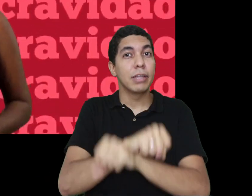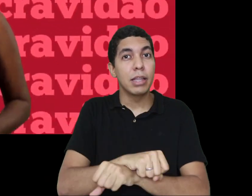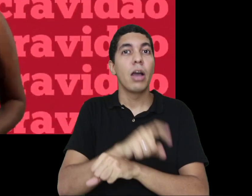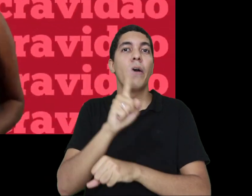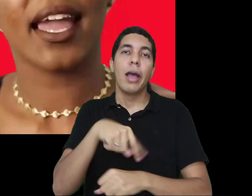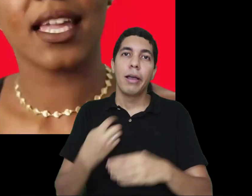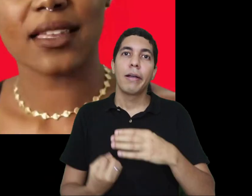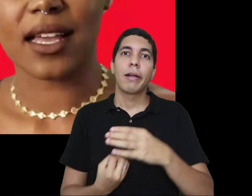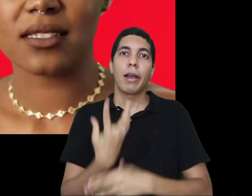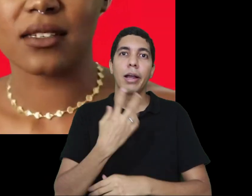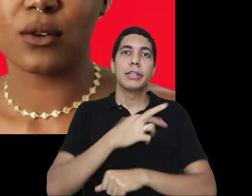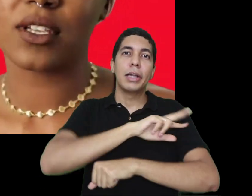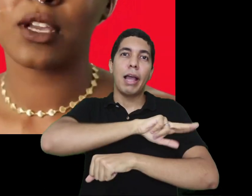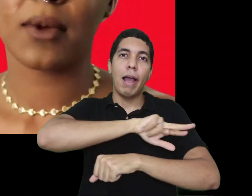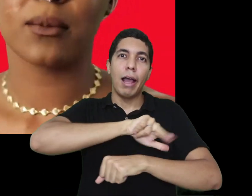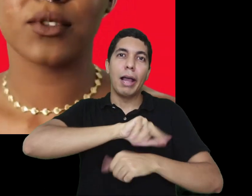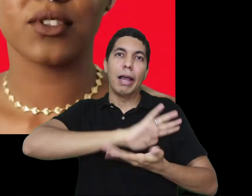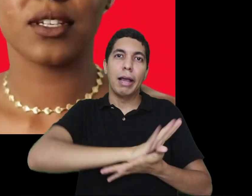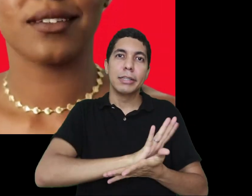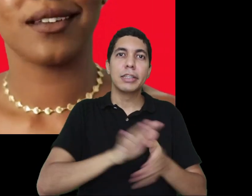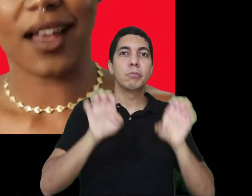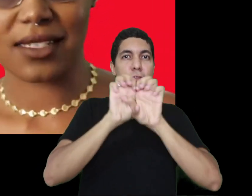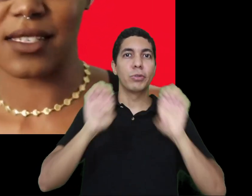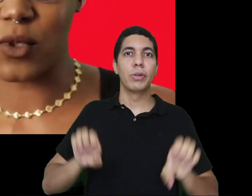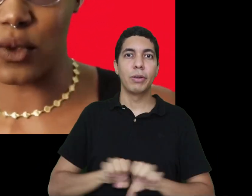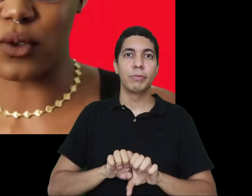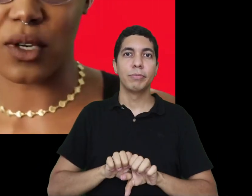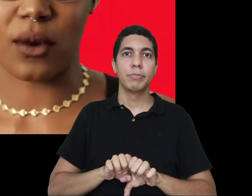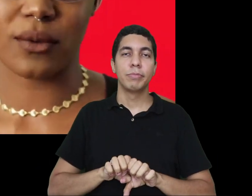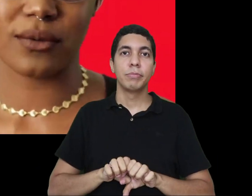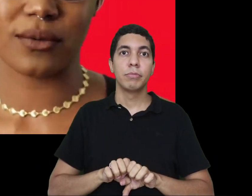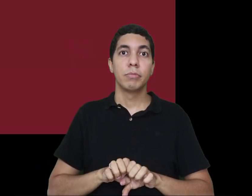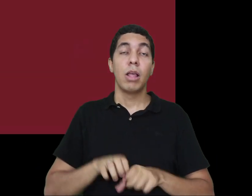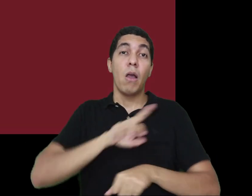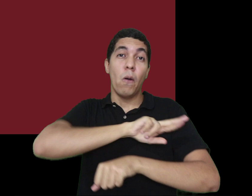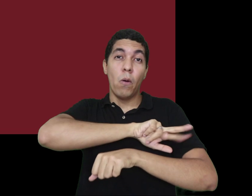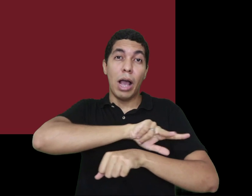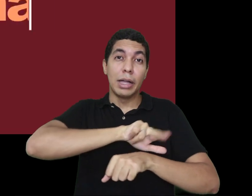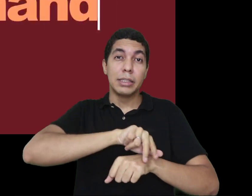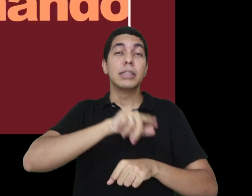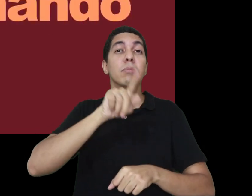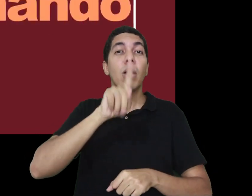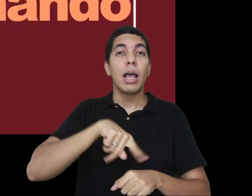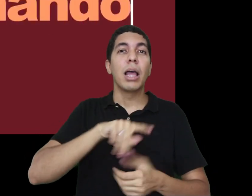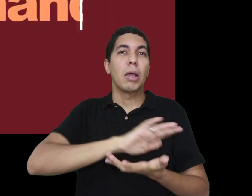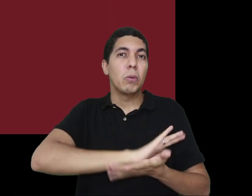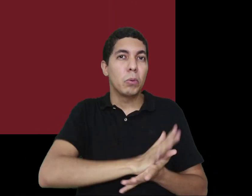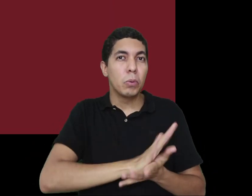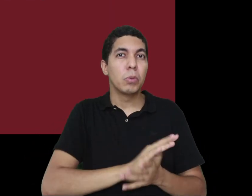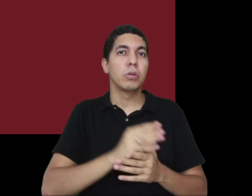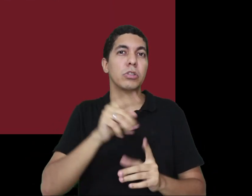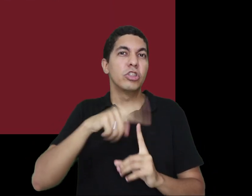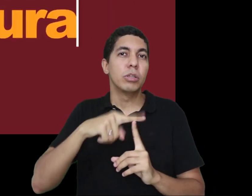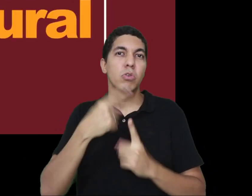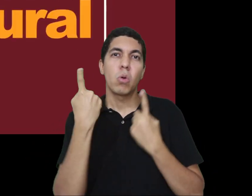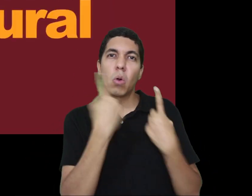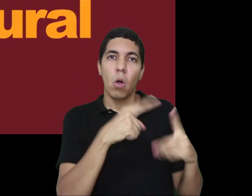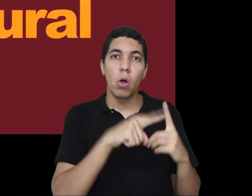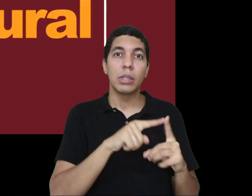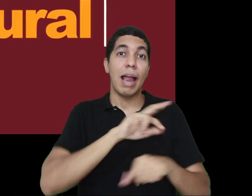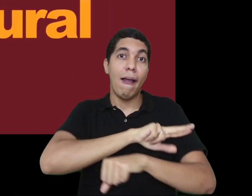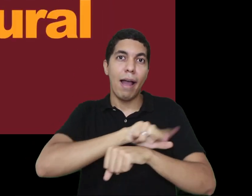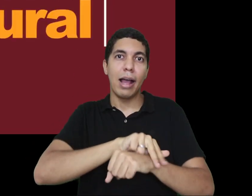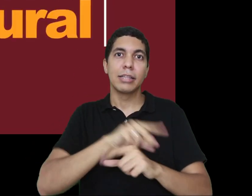anos de escravidão, é que nasce o que chamamos de racismo estrutural. O racismo é uma forma de discriminação que